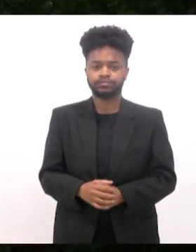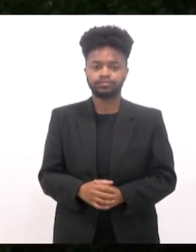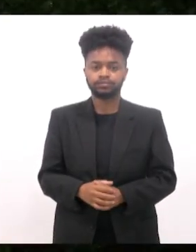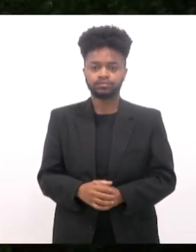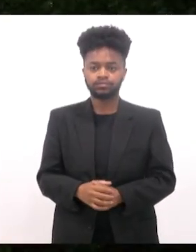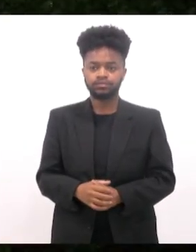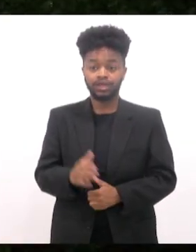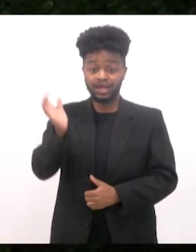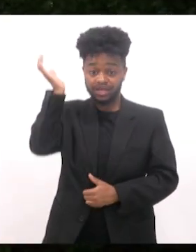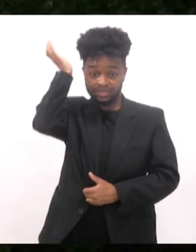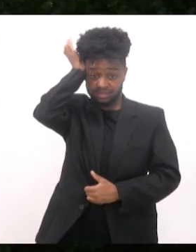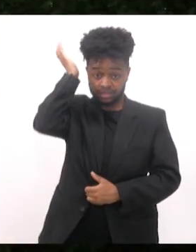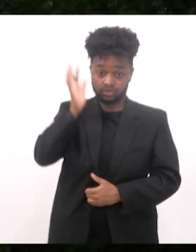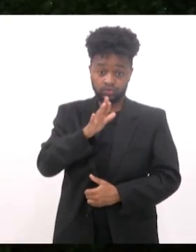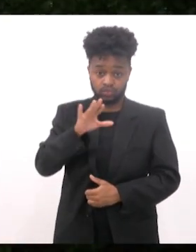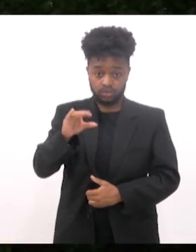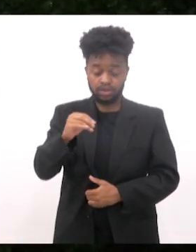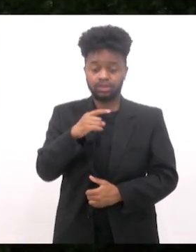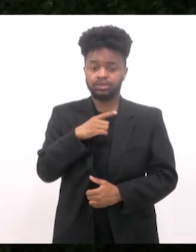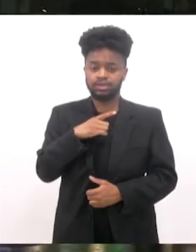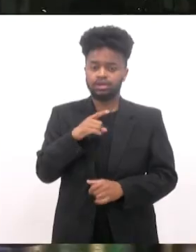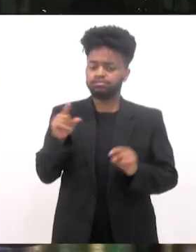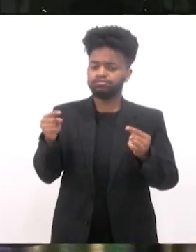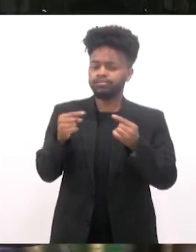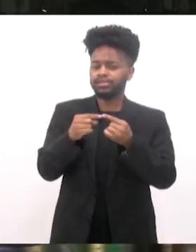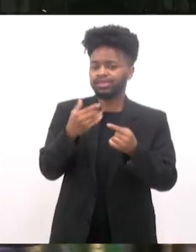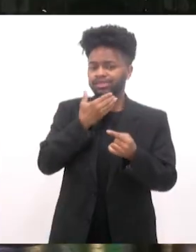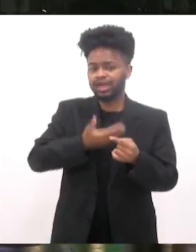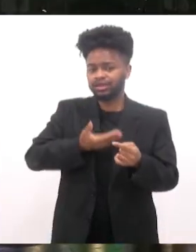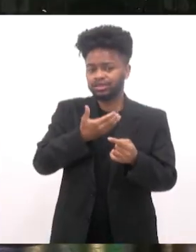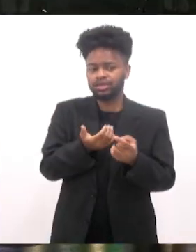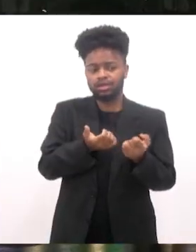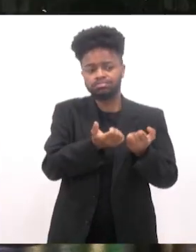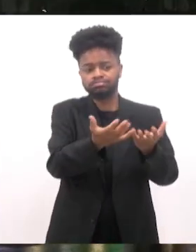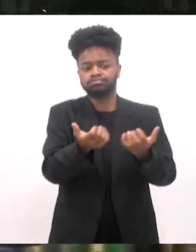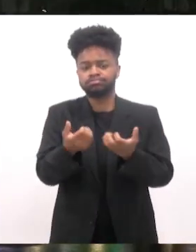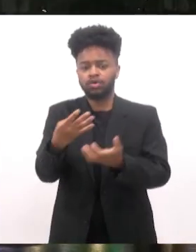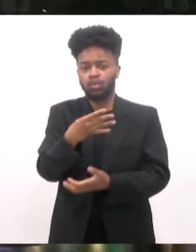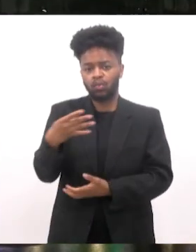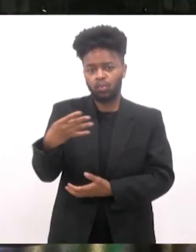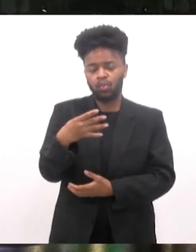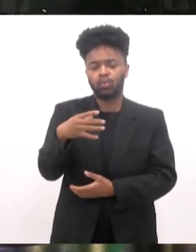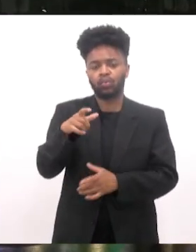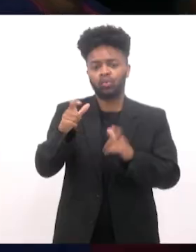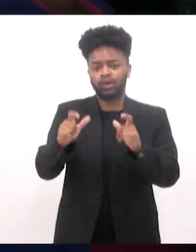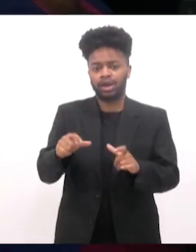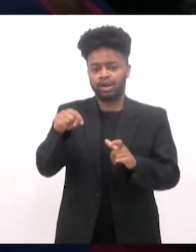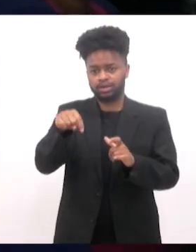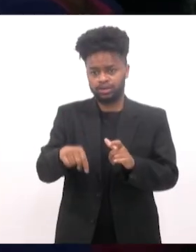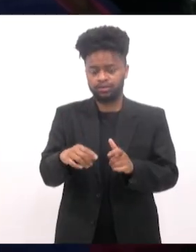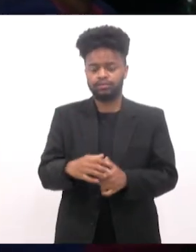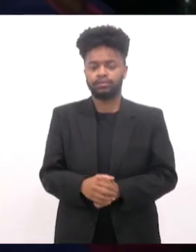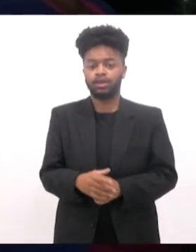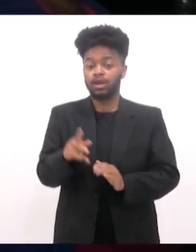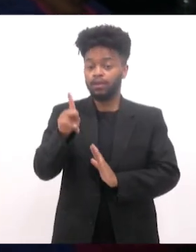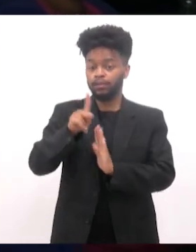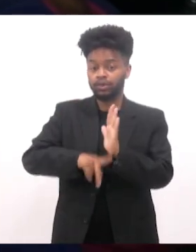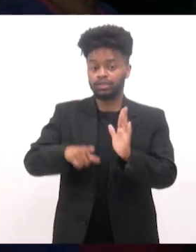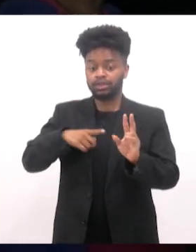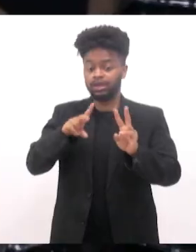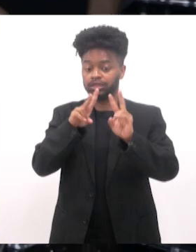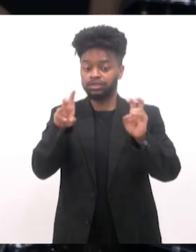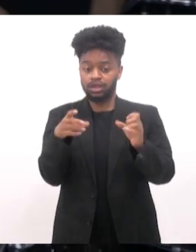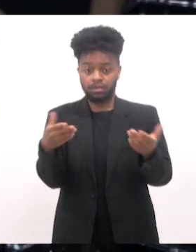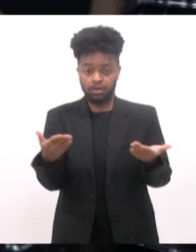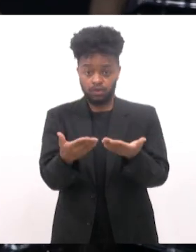O Sesc RJ levará a magia natalina para 44 localidades do estado. O projeto, cujo tema este